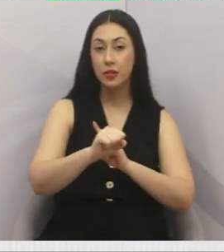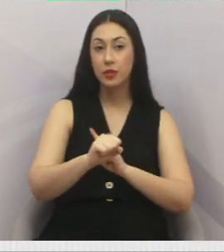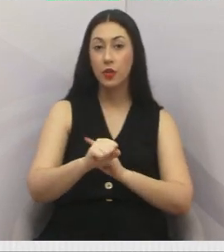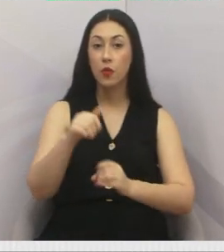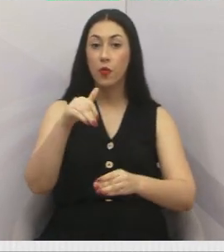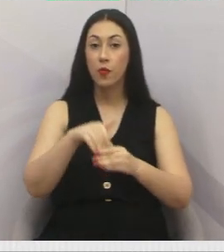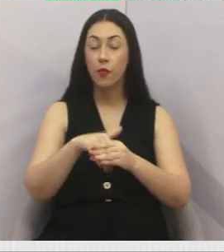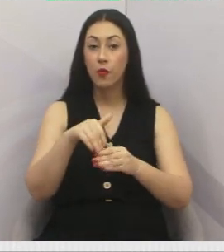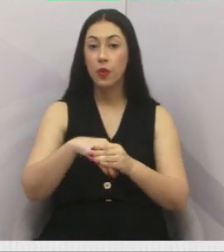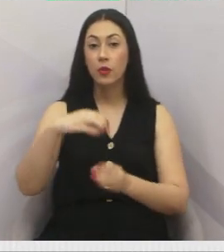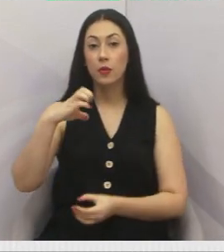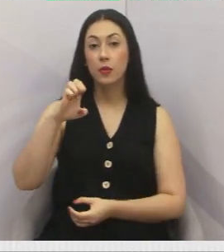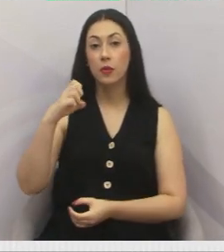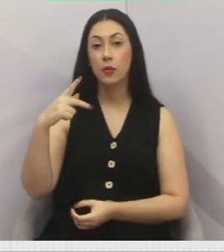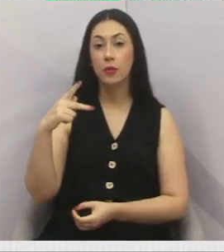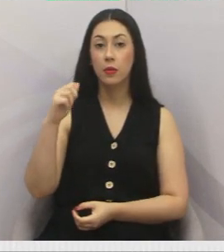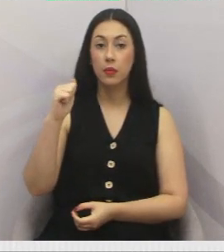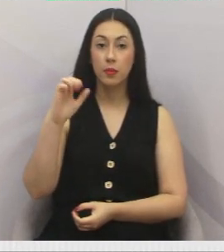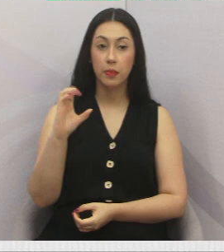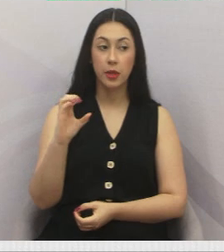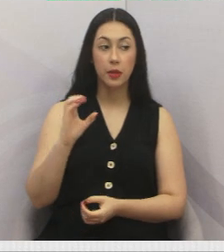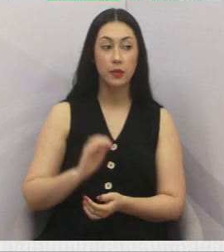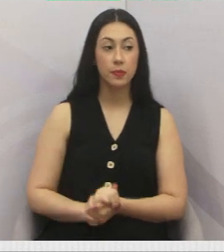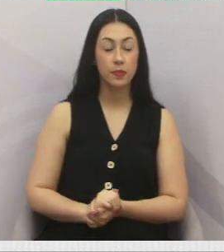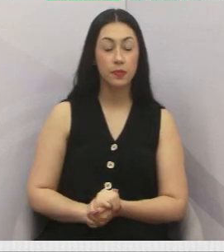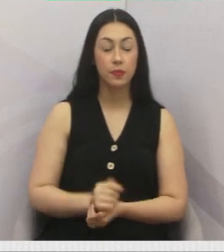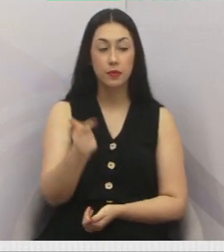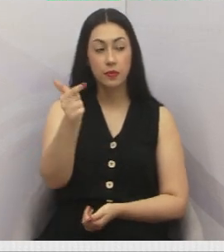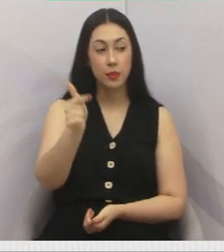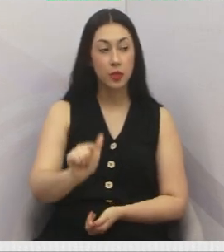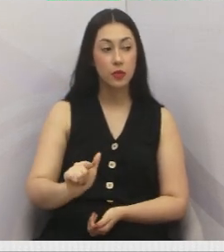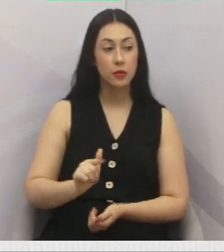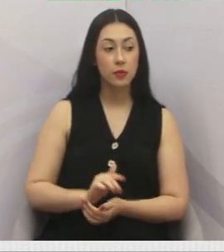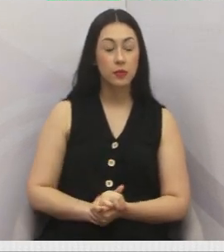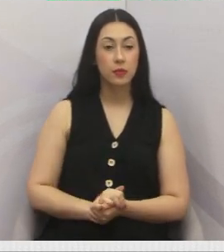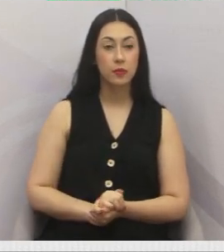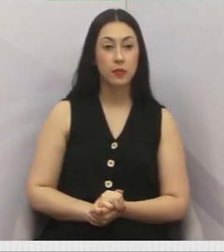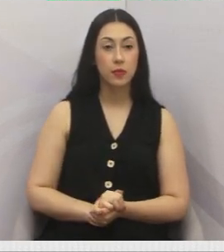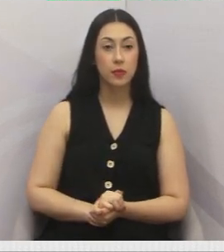um voto para a CEPAC. Próximo voto.